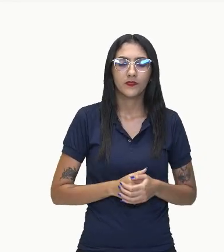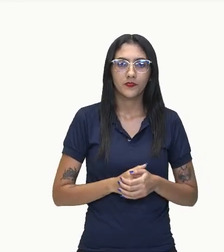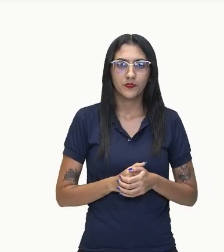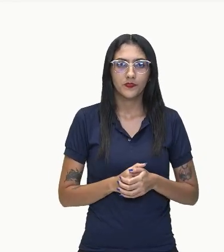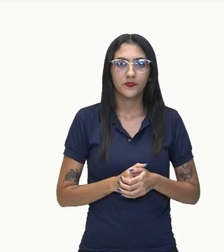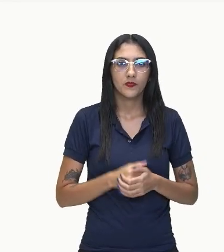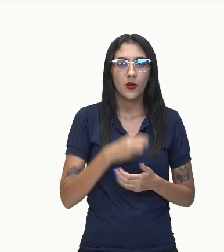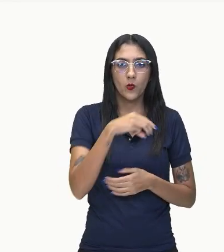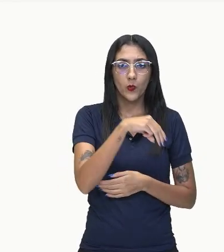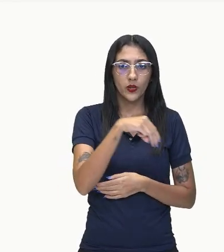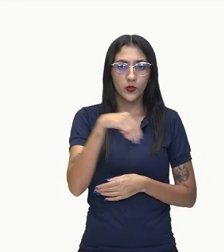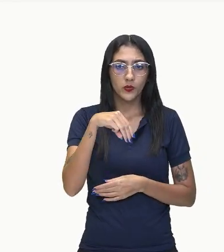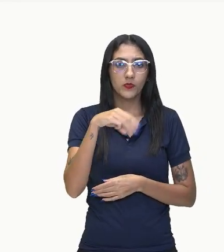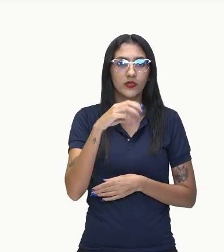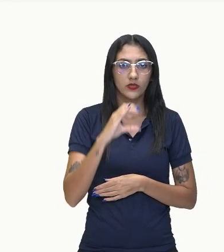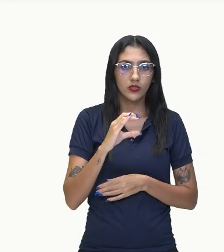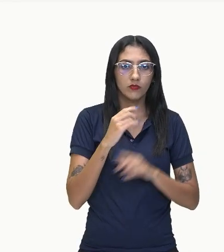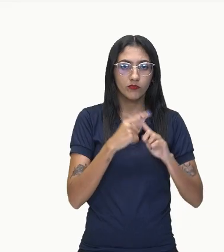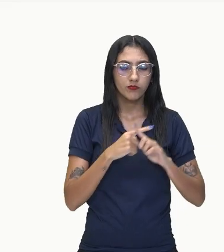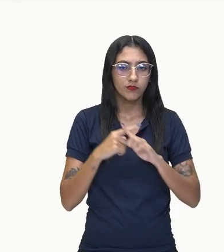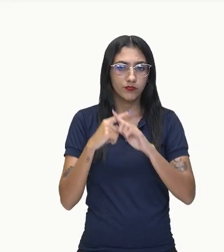entre 4 e 1.